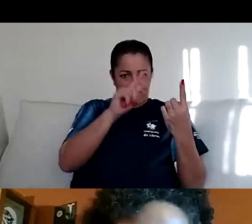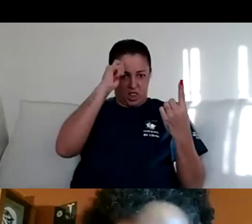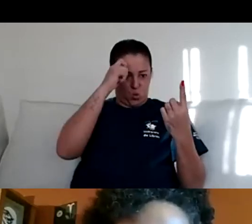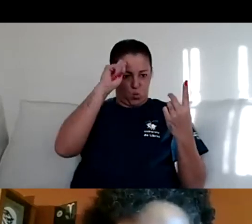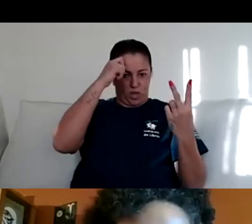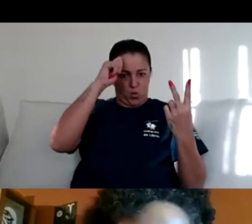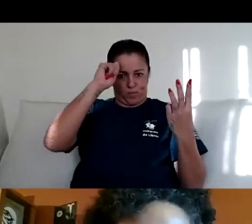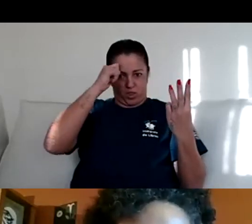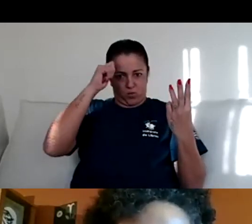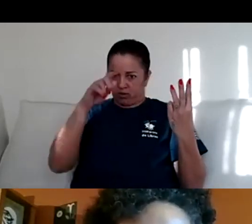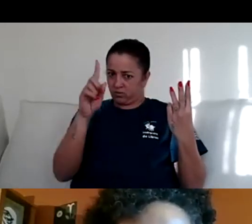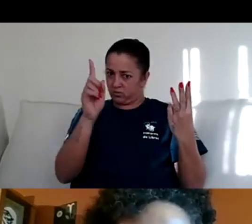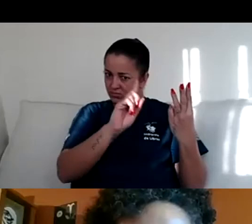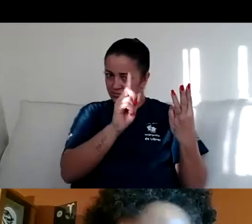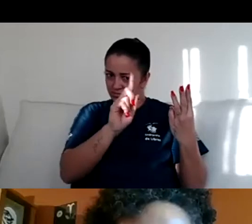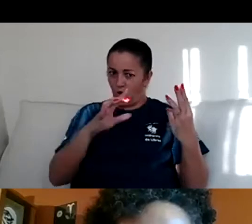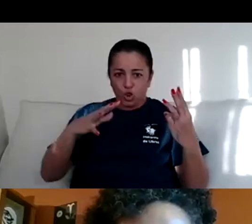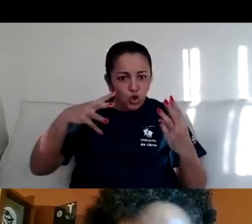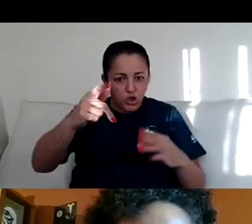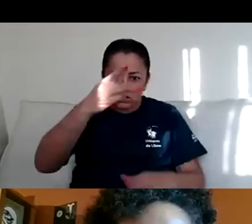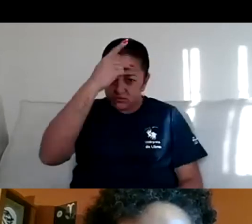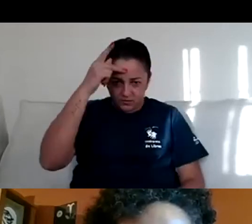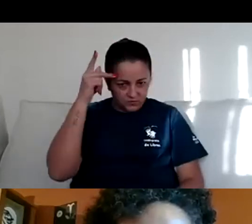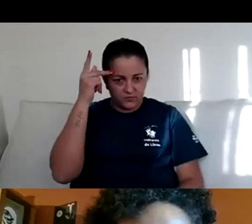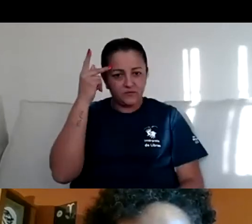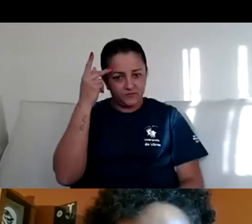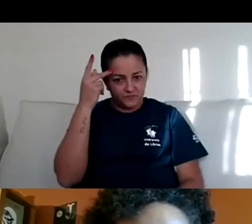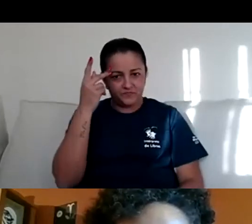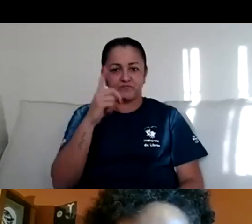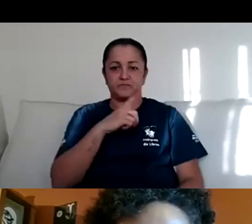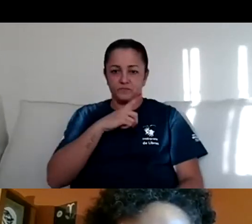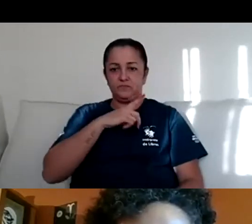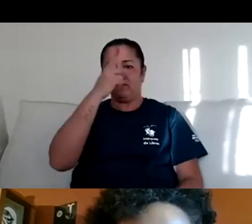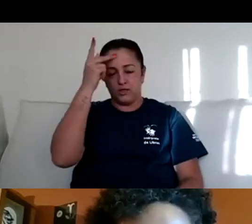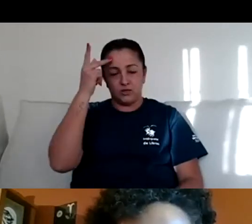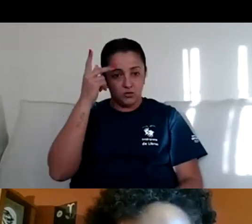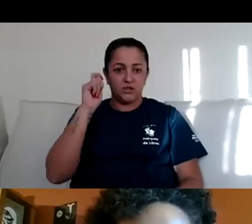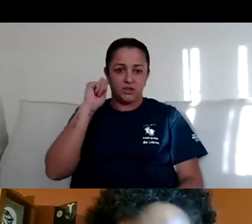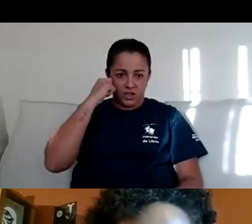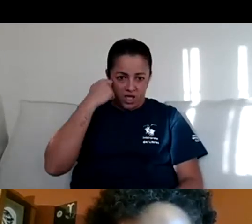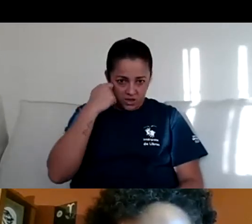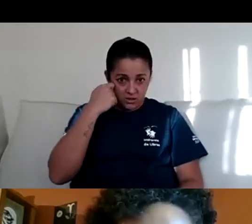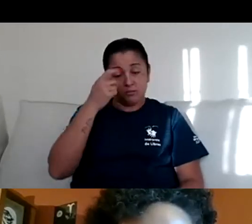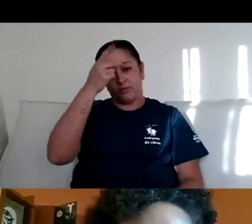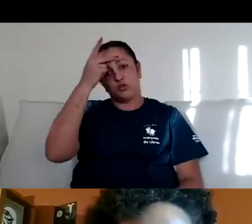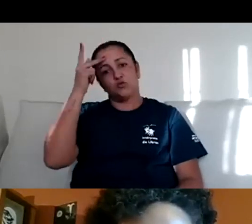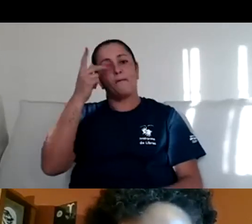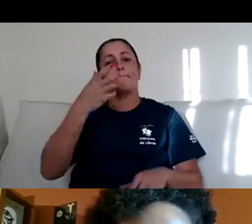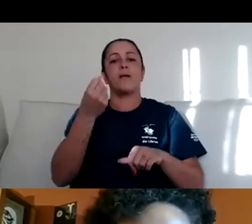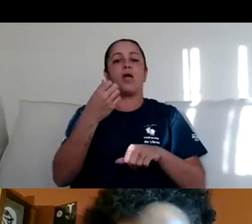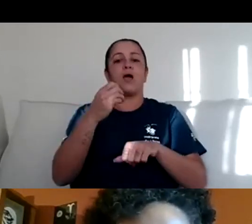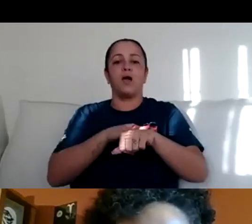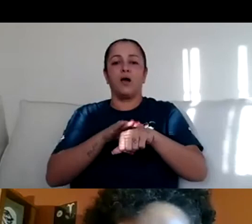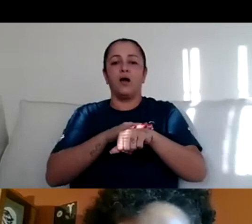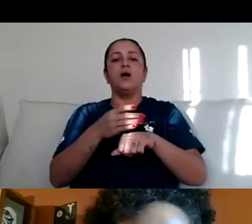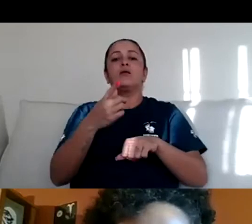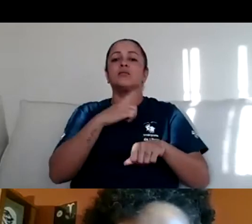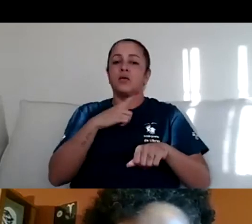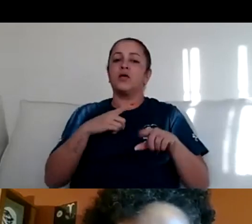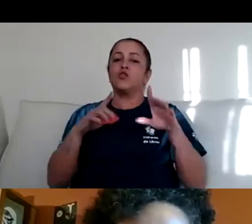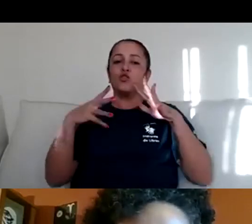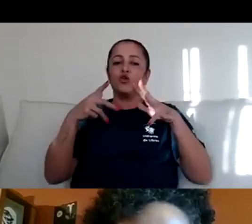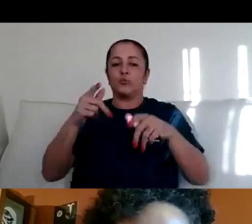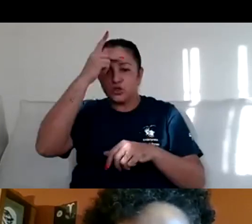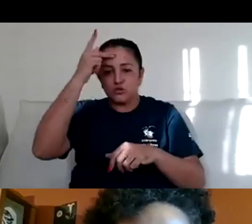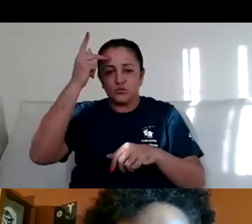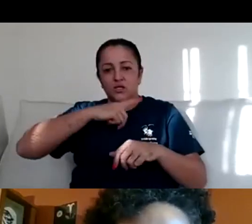Mas como todas nós já falamos aqui, são de pessoas negras, de pessoas brancas, de todo mundo que compõe essa sociedade. A gente tem